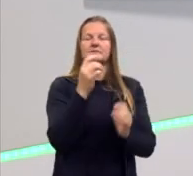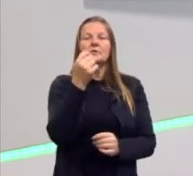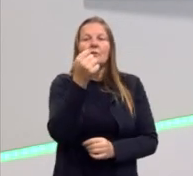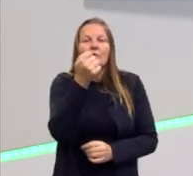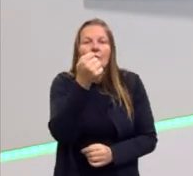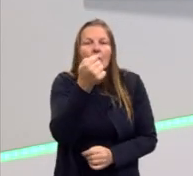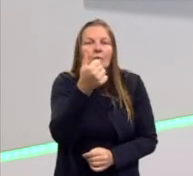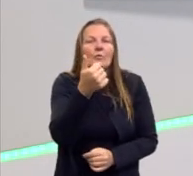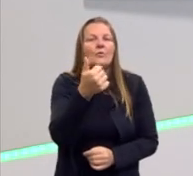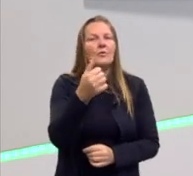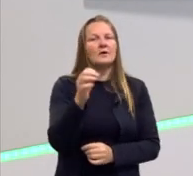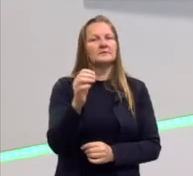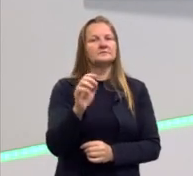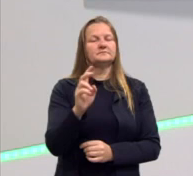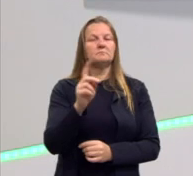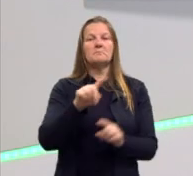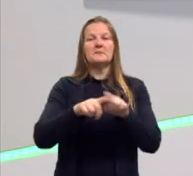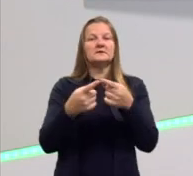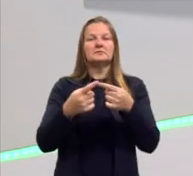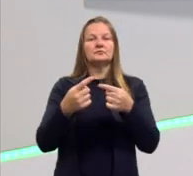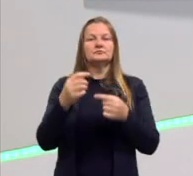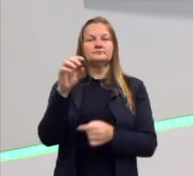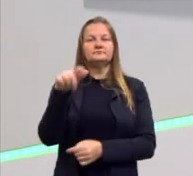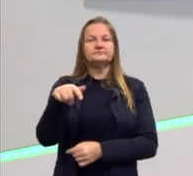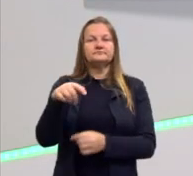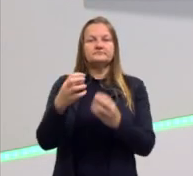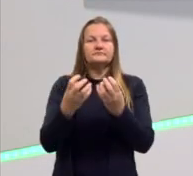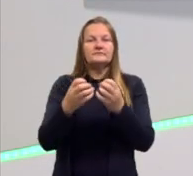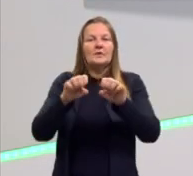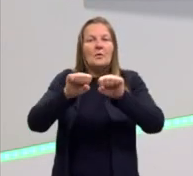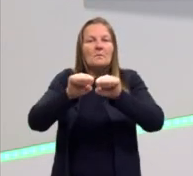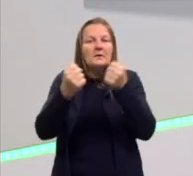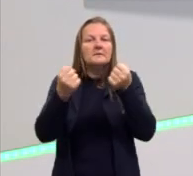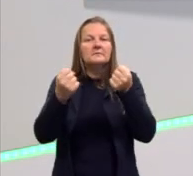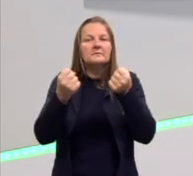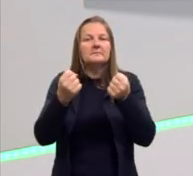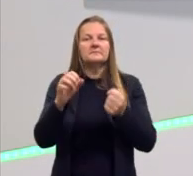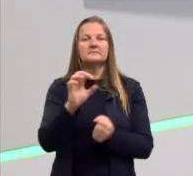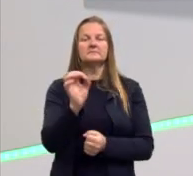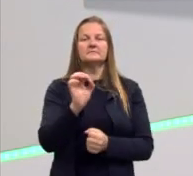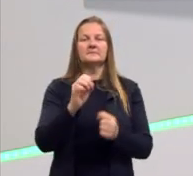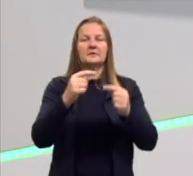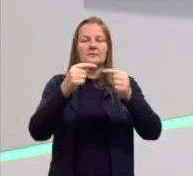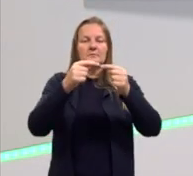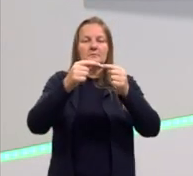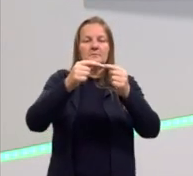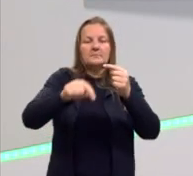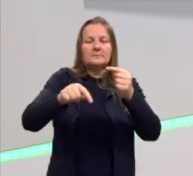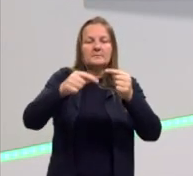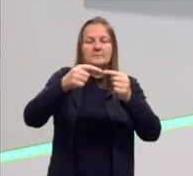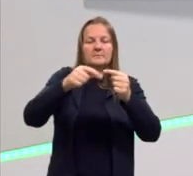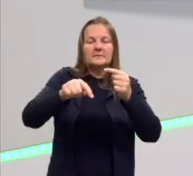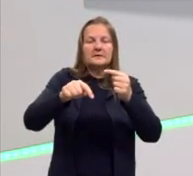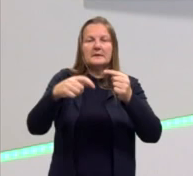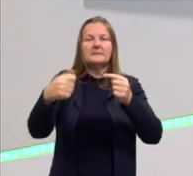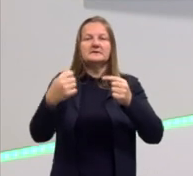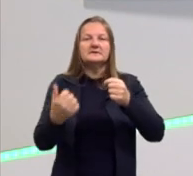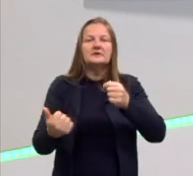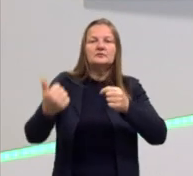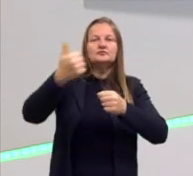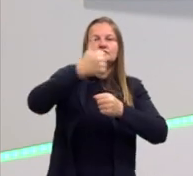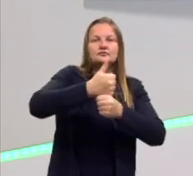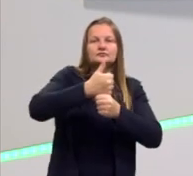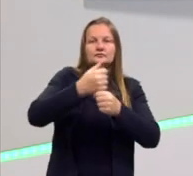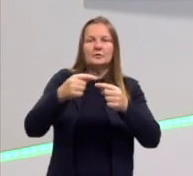fusível né só que ele não queima No caso quando a gente queima um fusível a gente precisa substituir